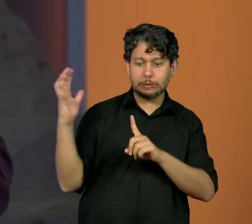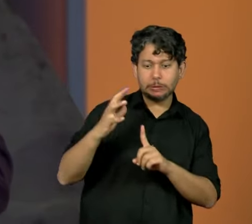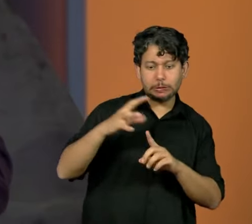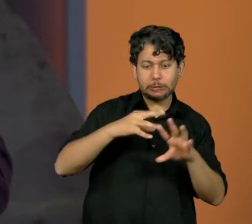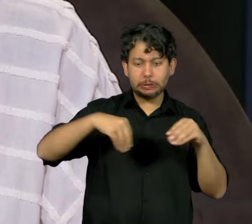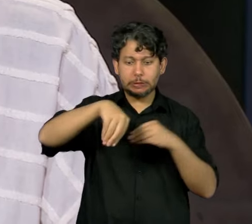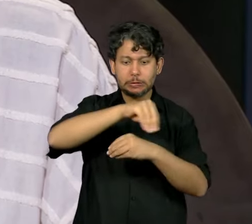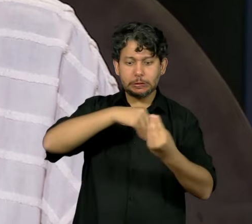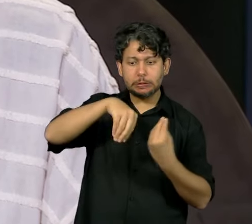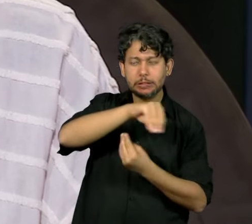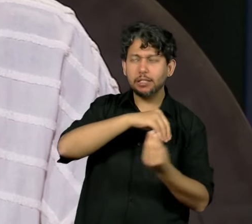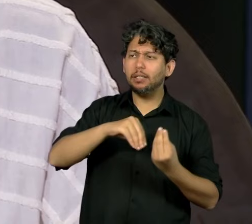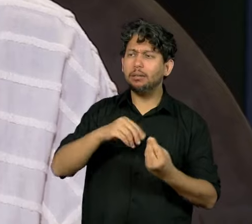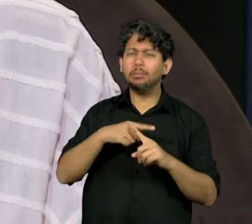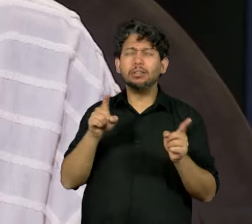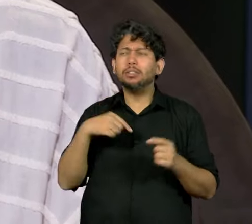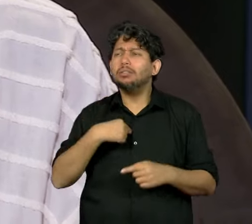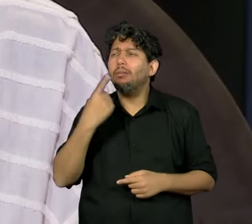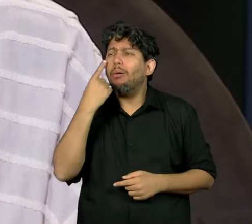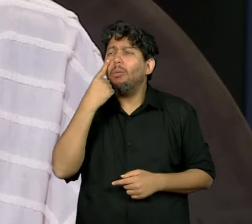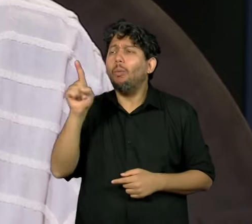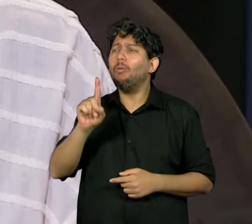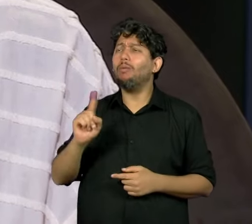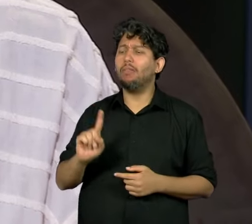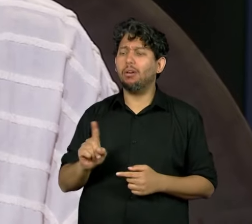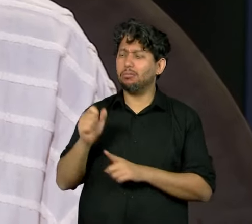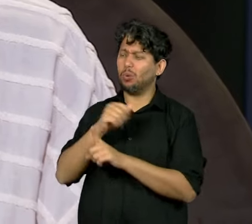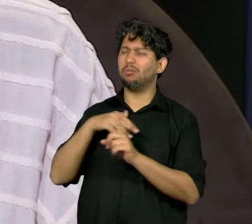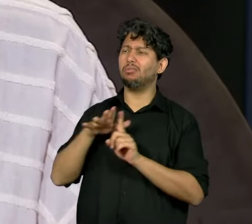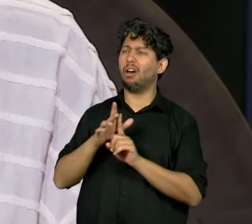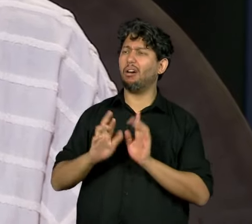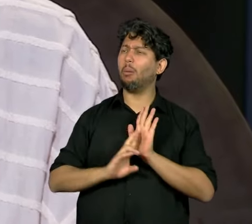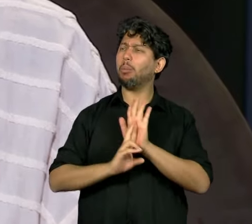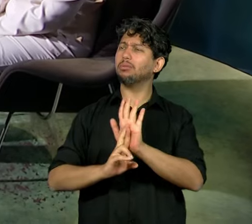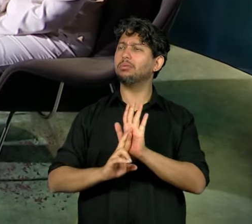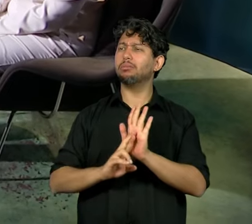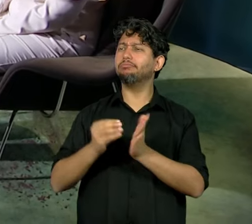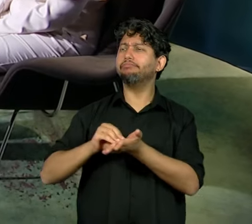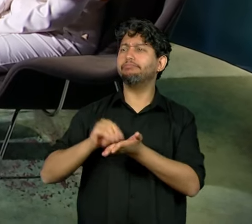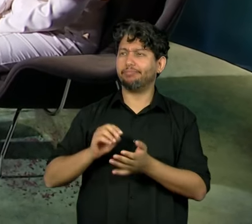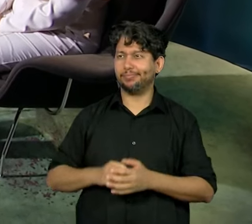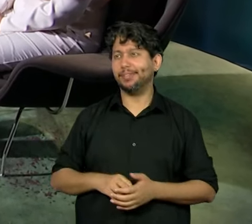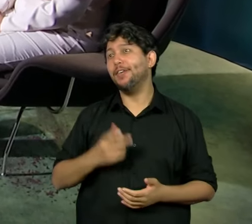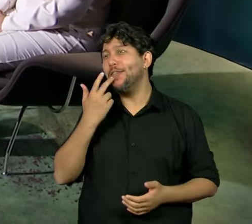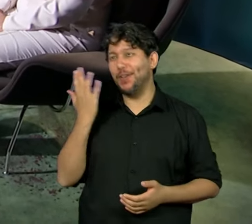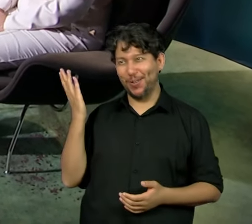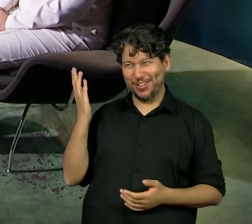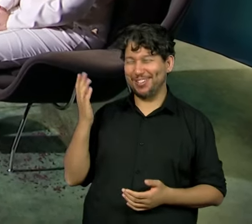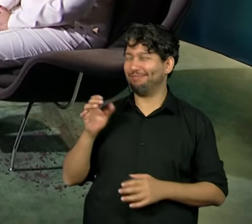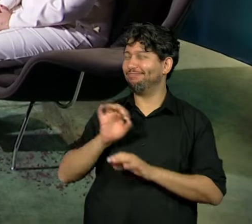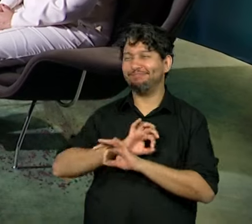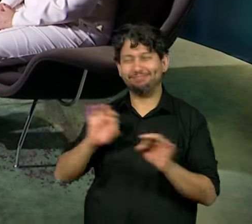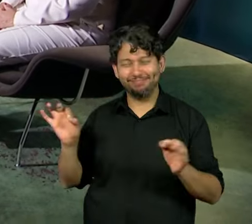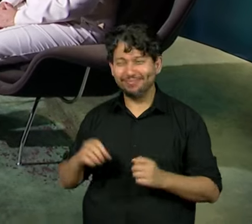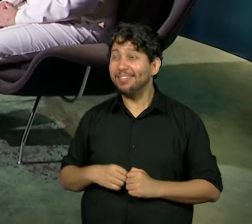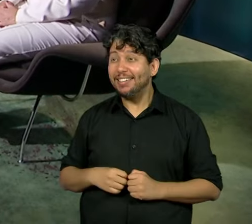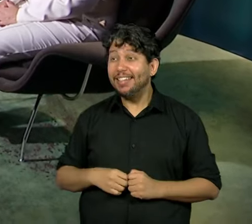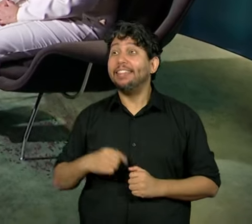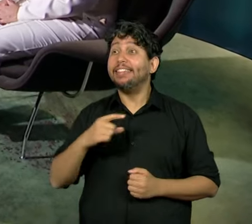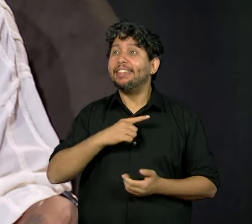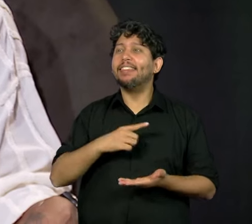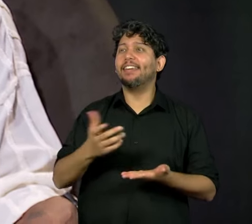reflexo dessa formatação na nossa sociedade. Então, quando o Goulart diz, se a gente tira o negro e